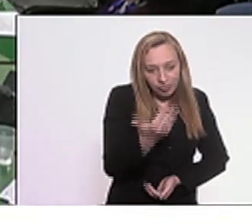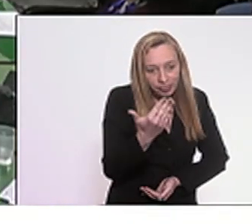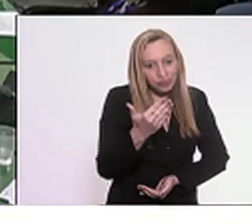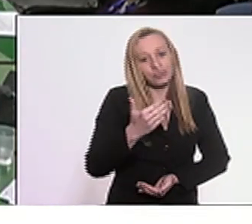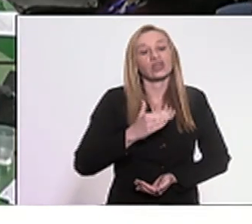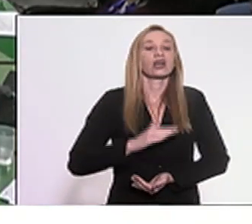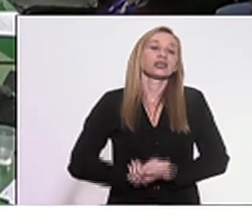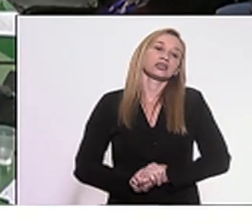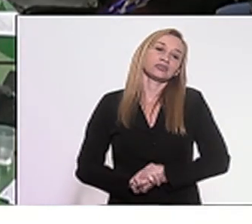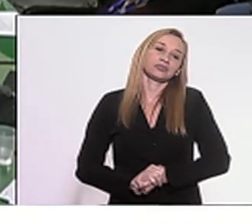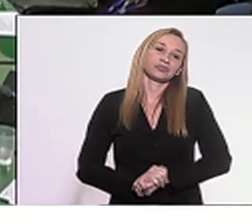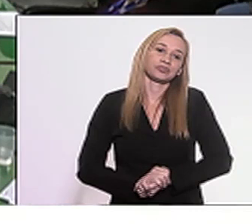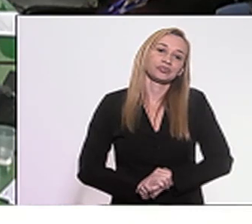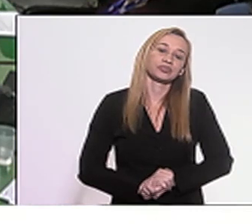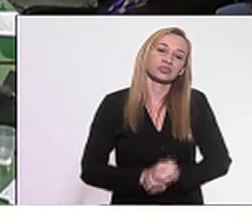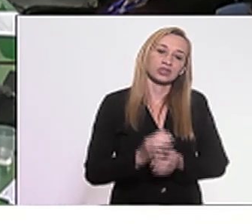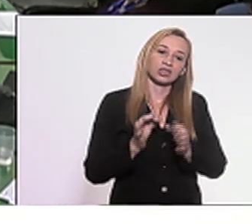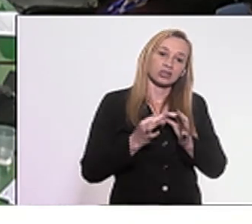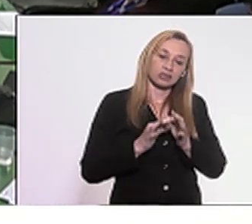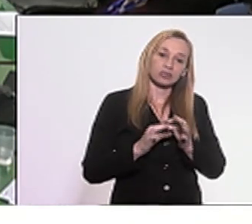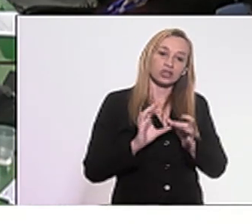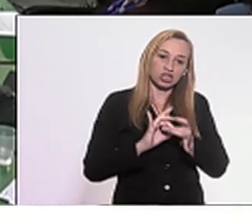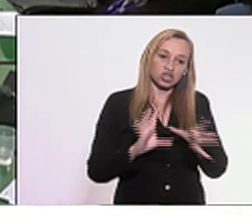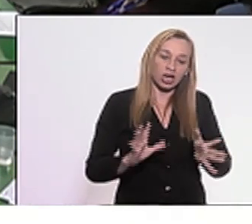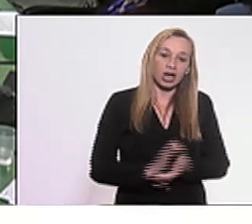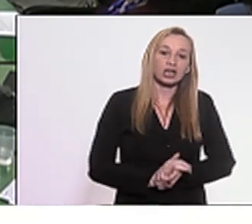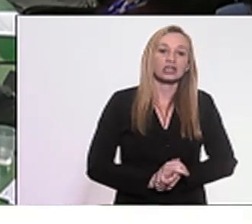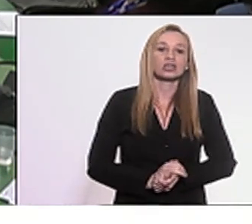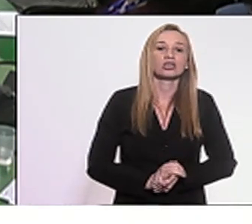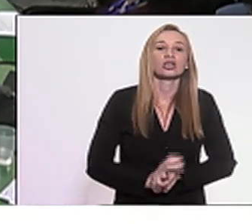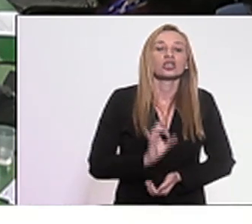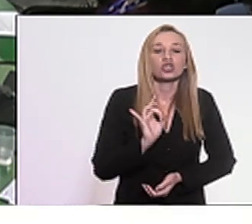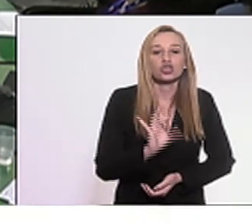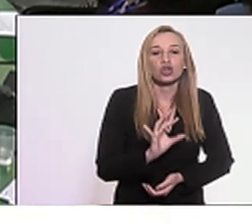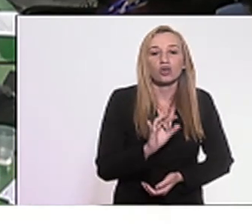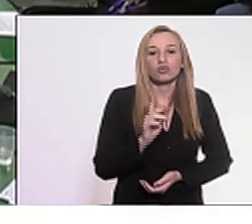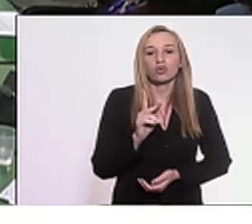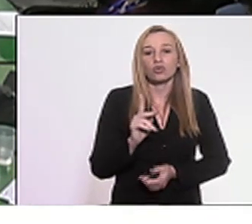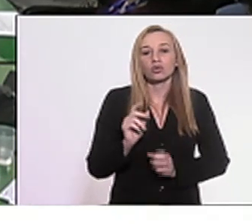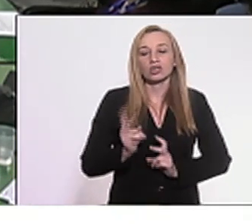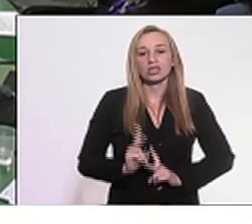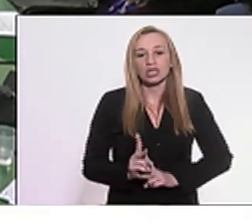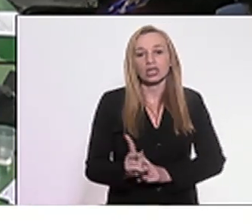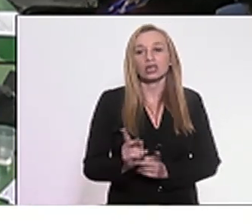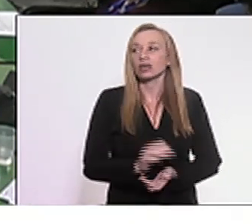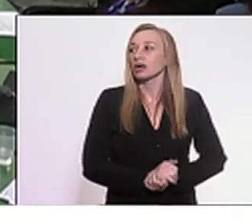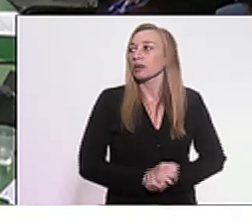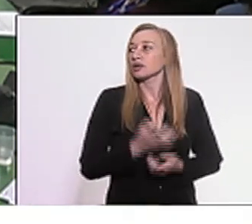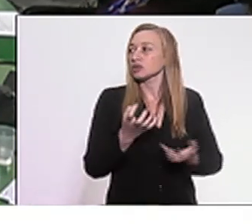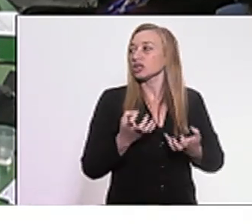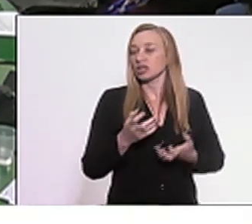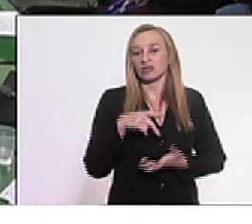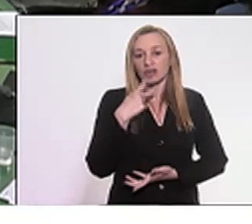Vanilton. Eu vou estender, eu só vou passar aqui para a gente poder seguir, mas eu queria dizer que